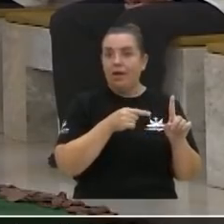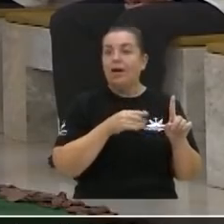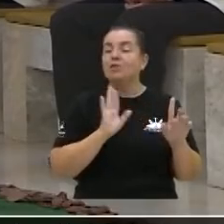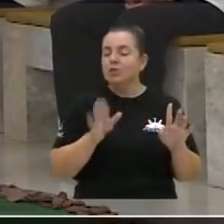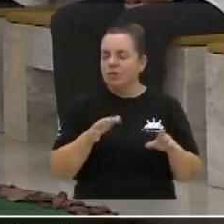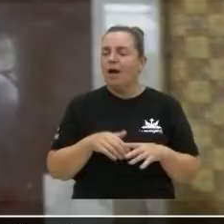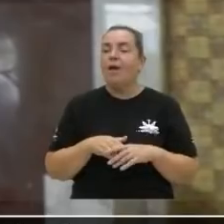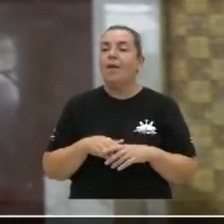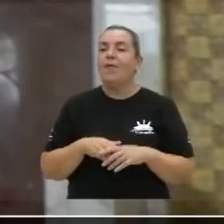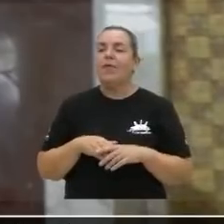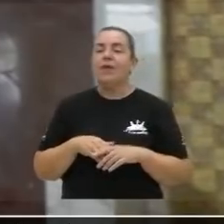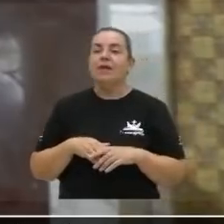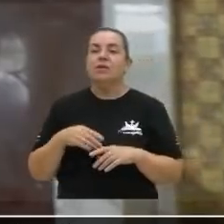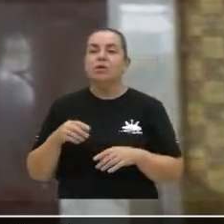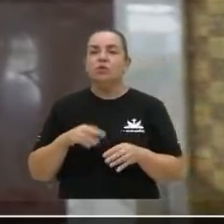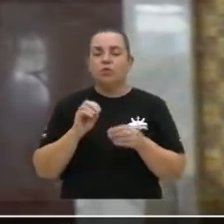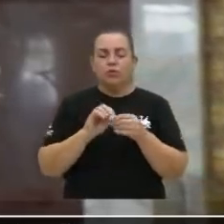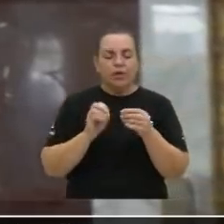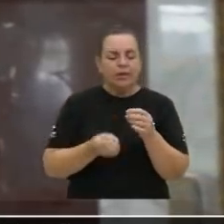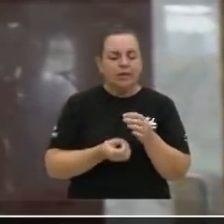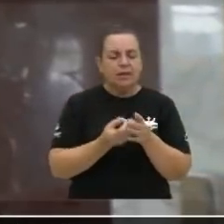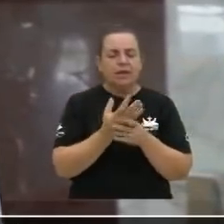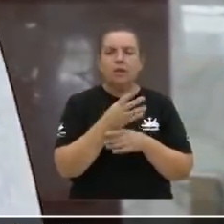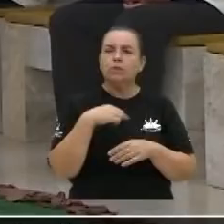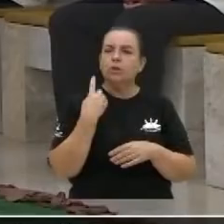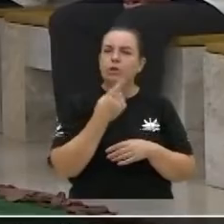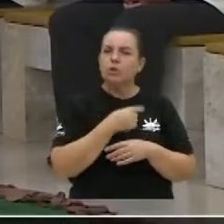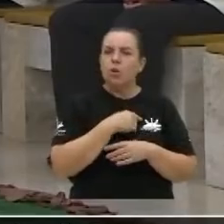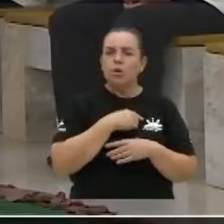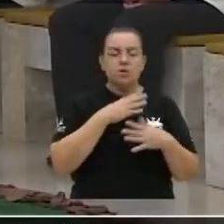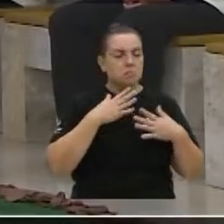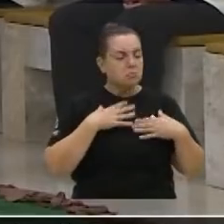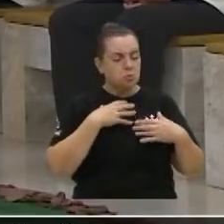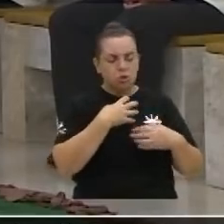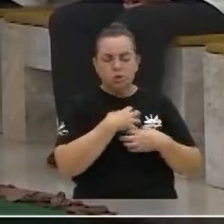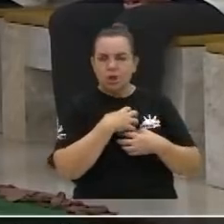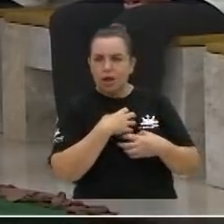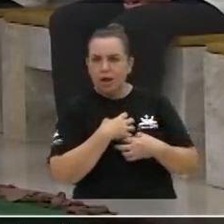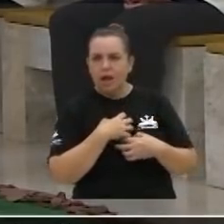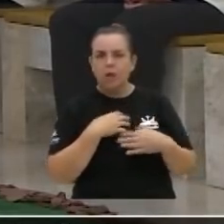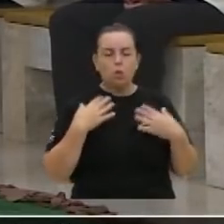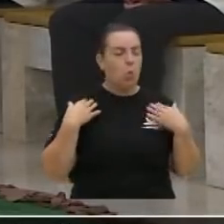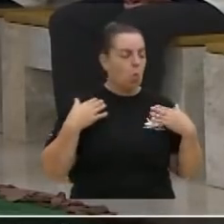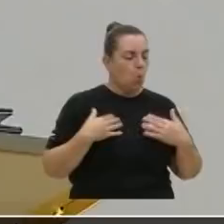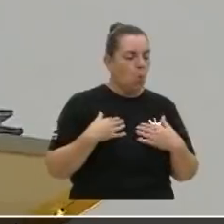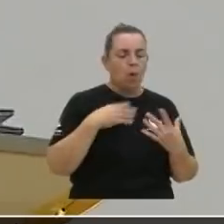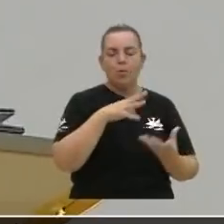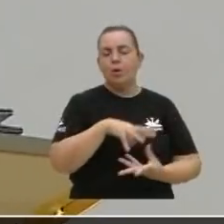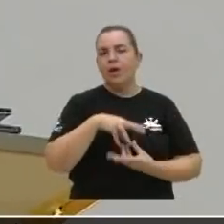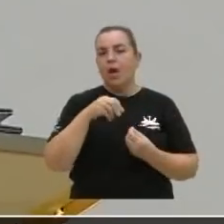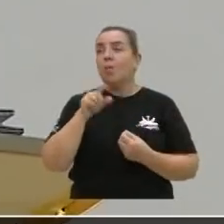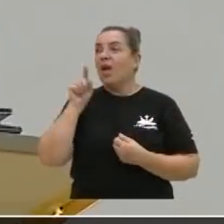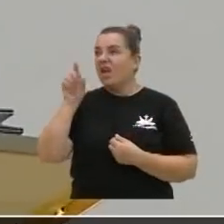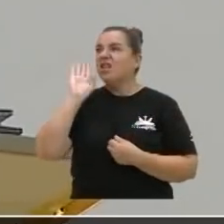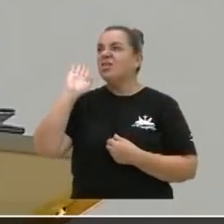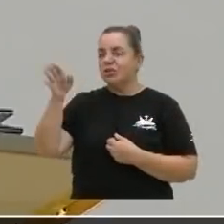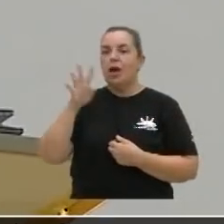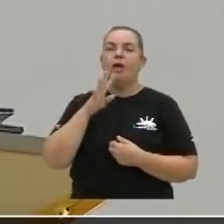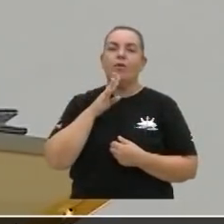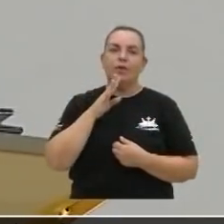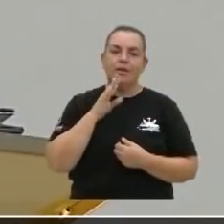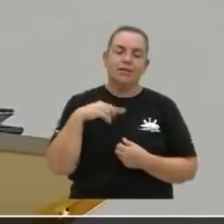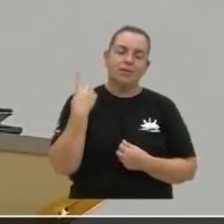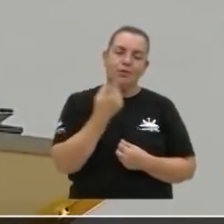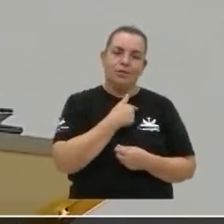quando foi se criando em nós personalidade, corpo e alma, Deus nos